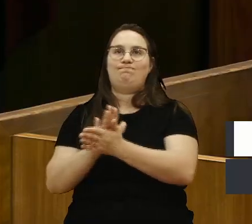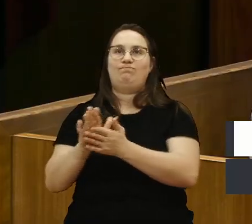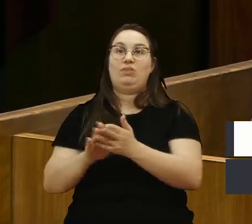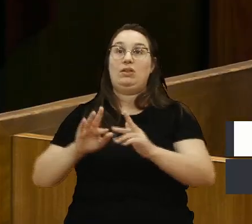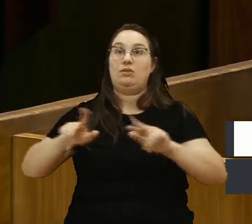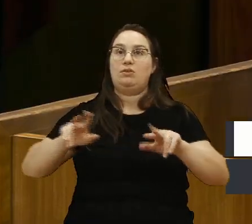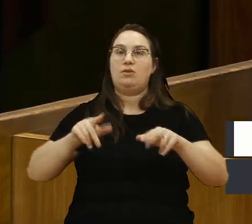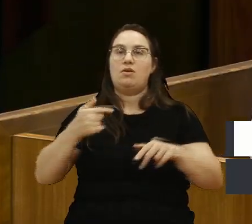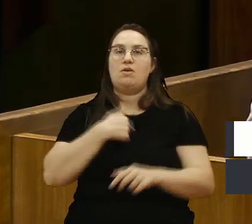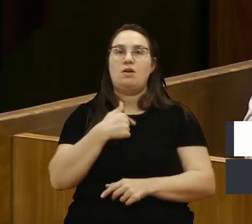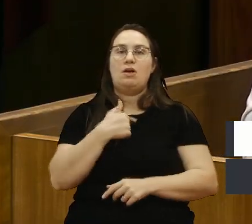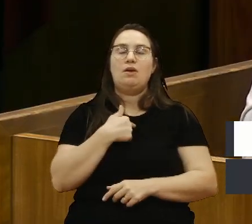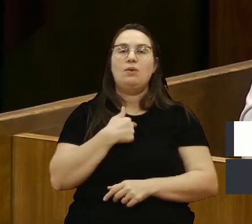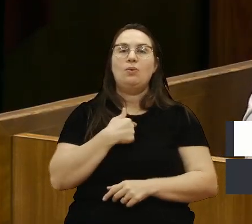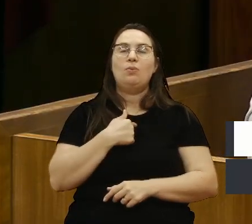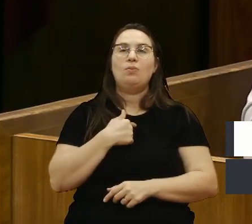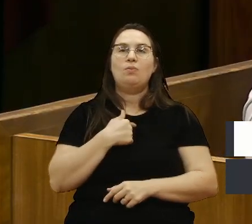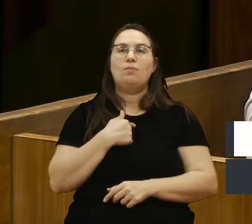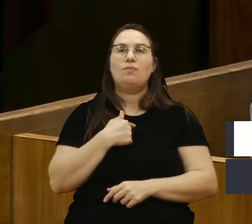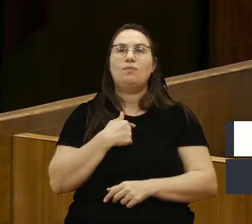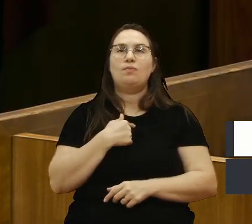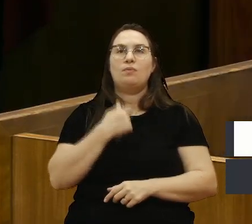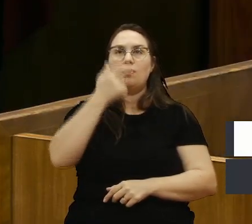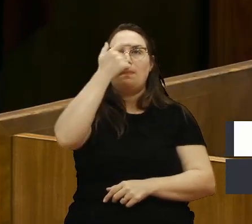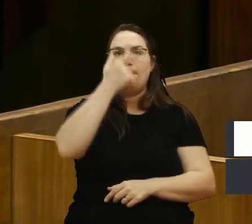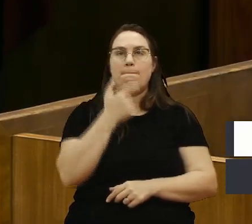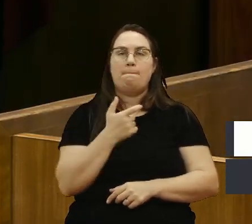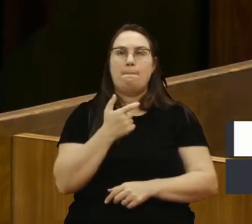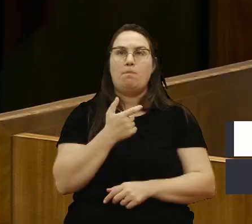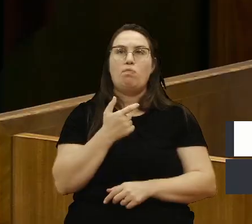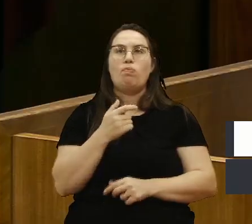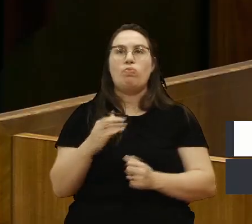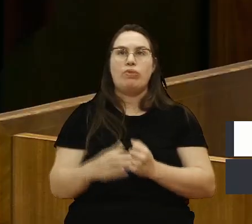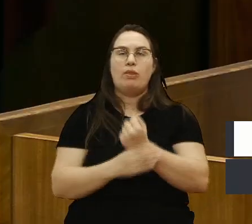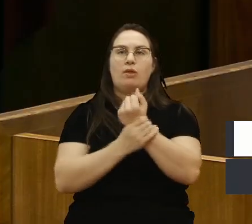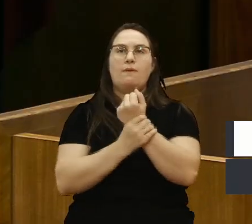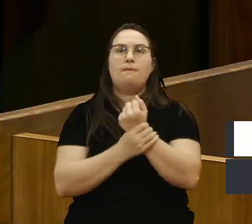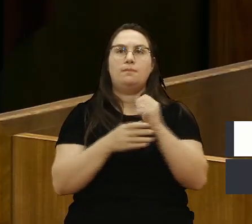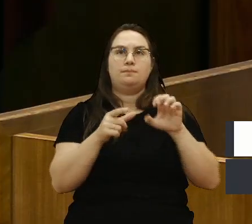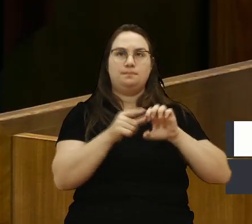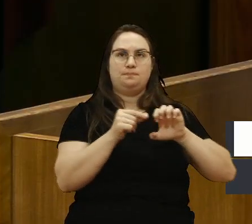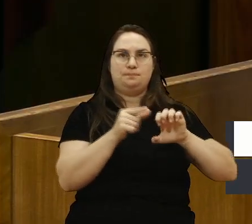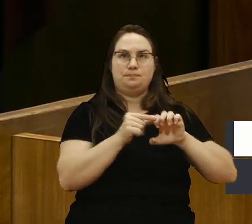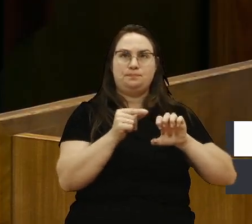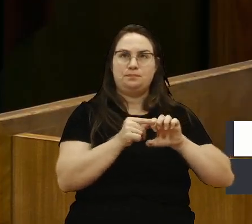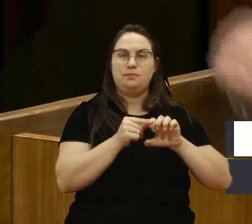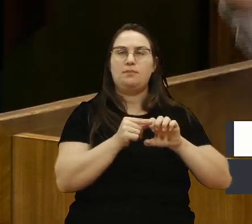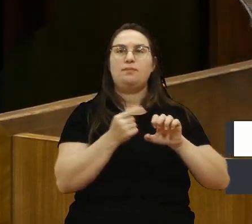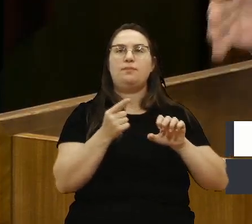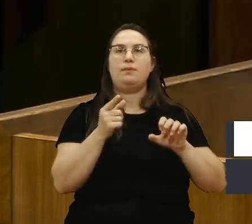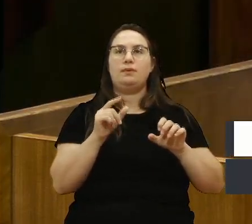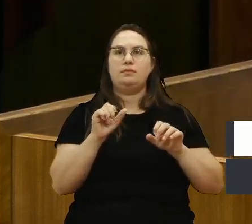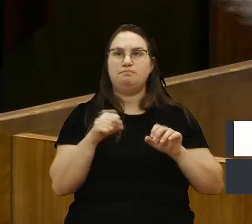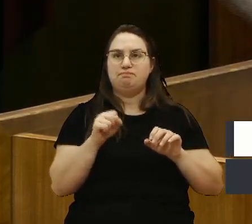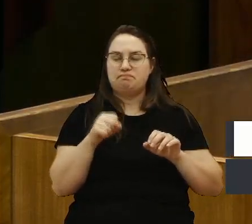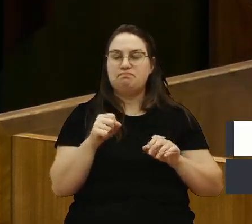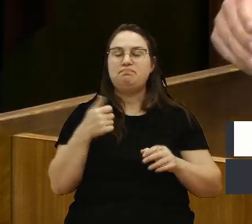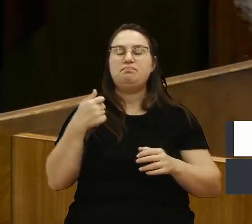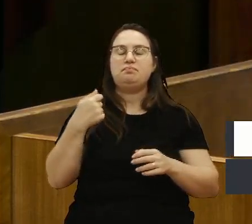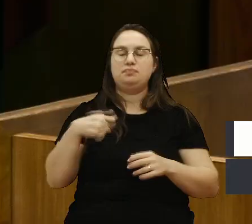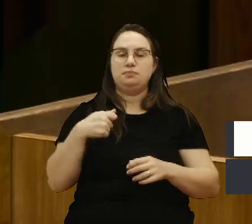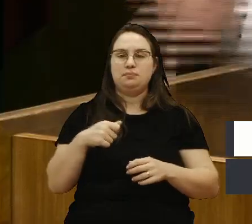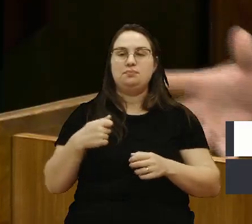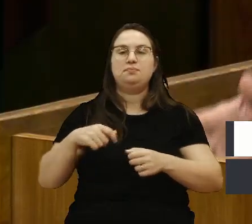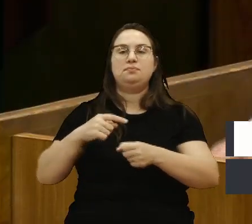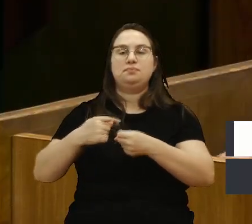diferenciado. Eu sou uma pessoa que defende o empreendedorismo. Que eu acho que a nossa cidade precisa